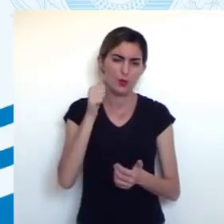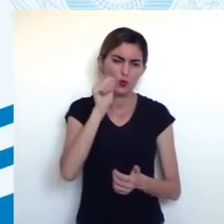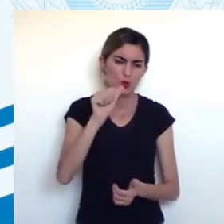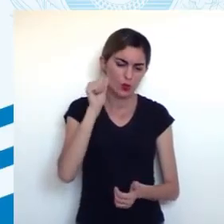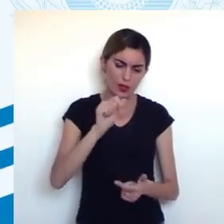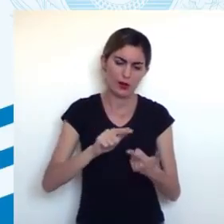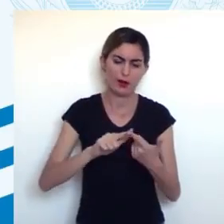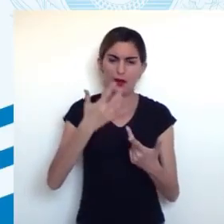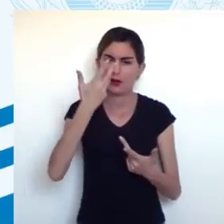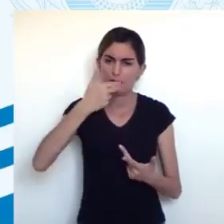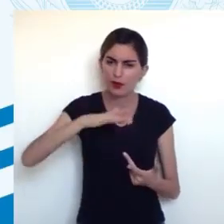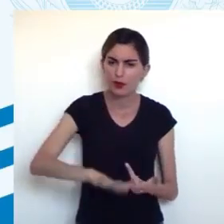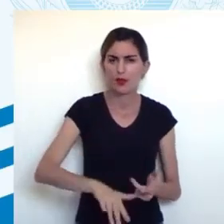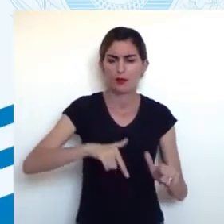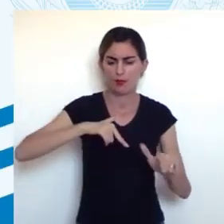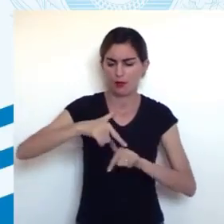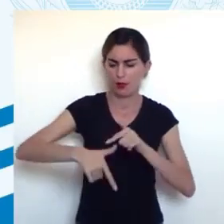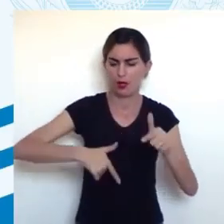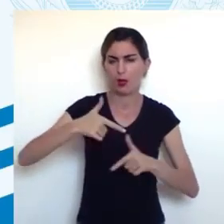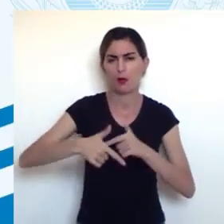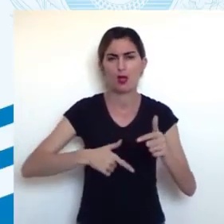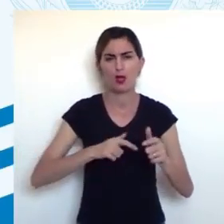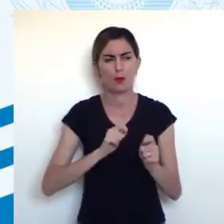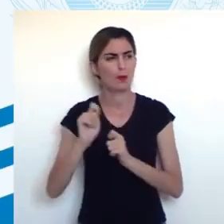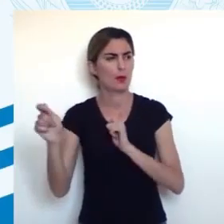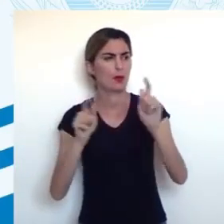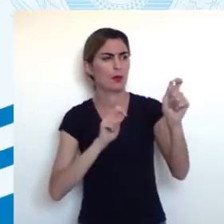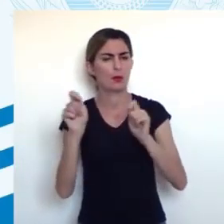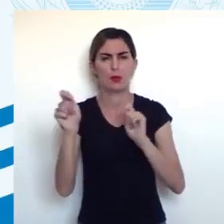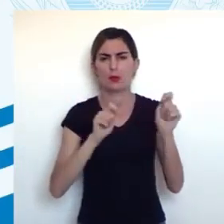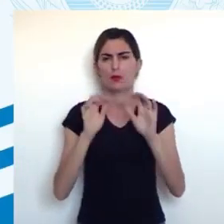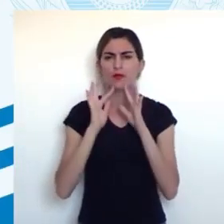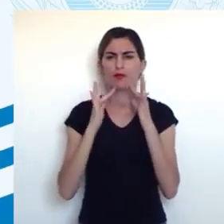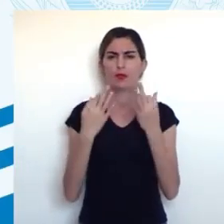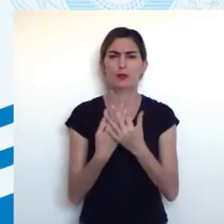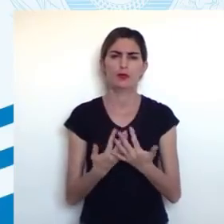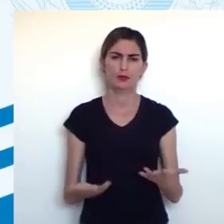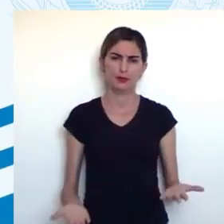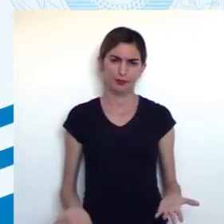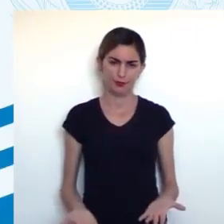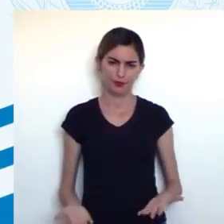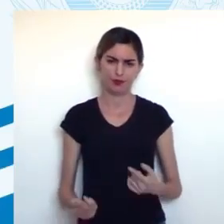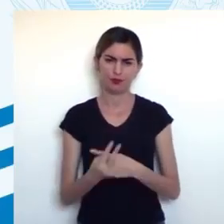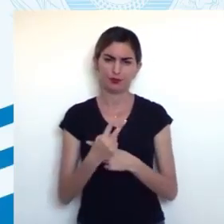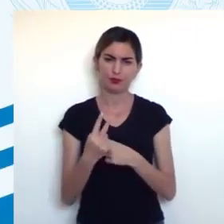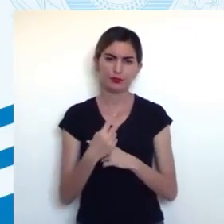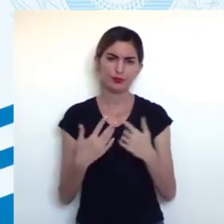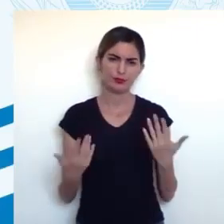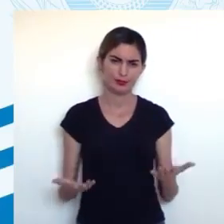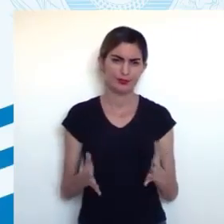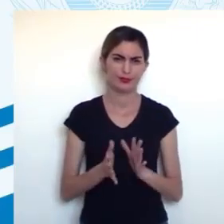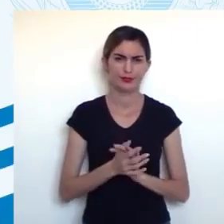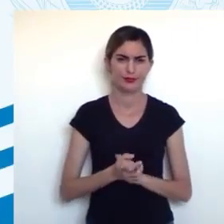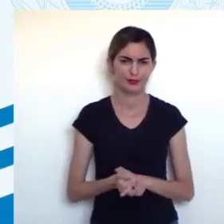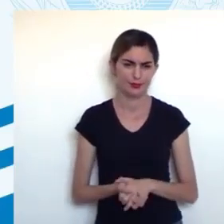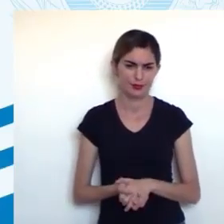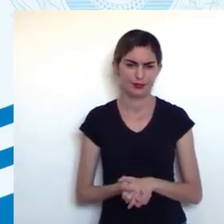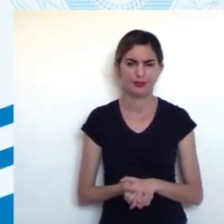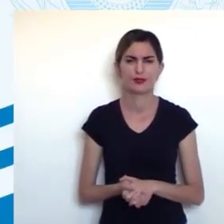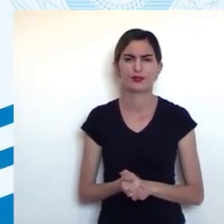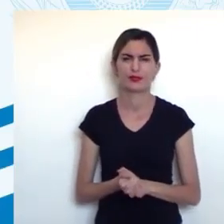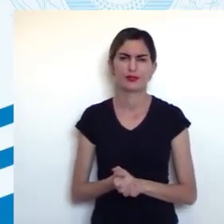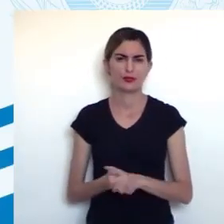e crianças a trabalhar para sustentar a família. Que coisa